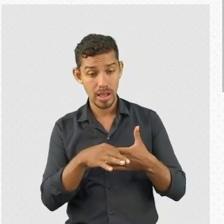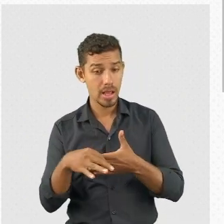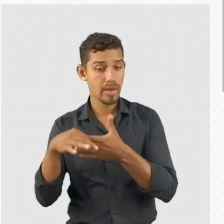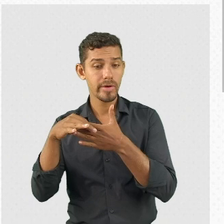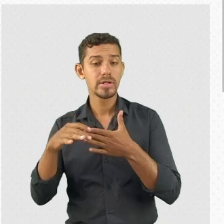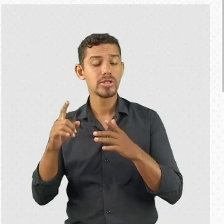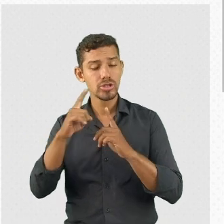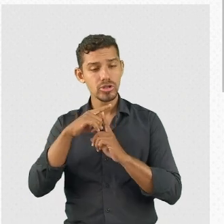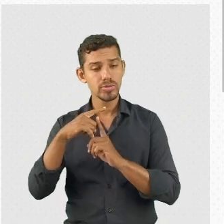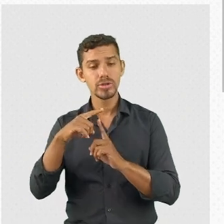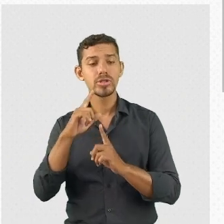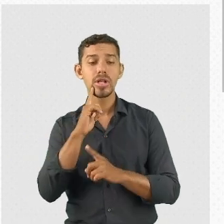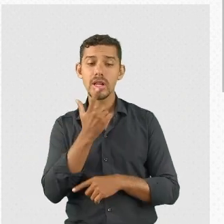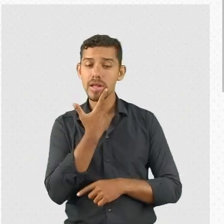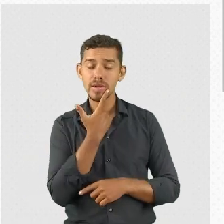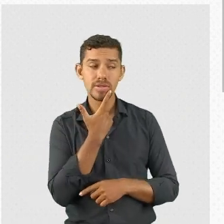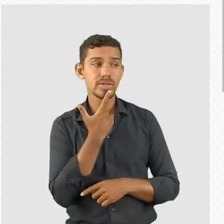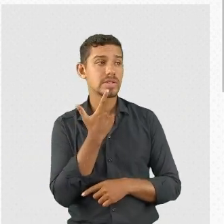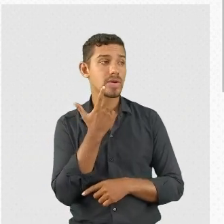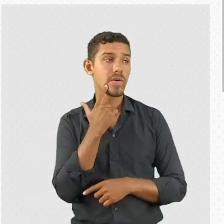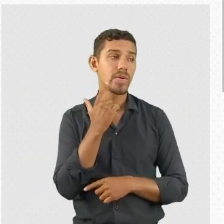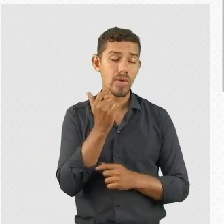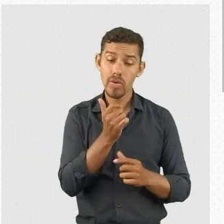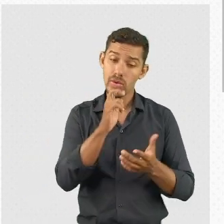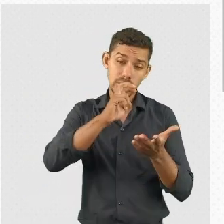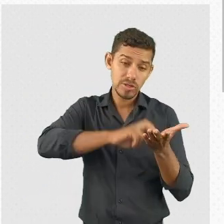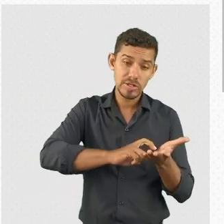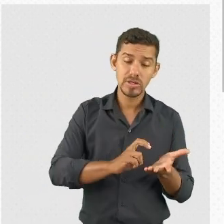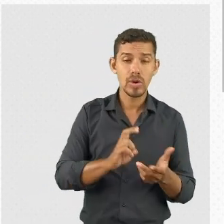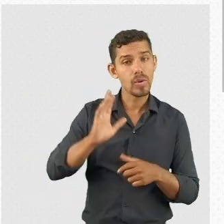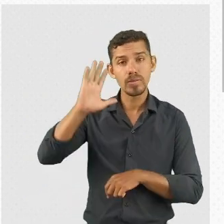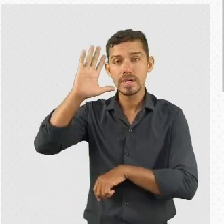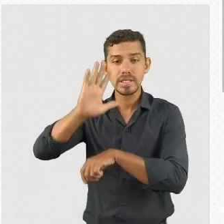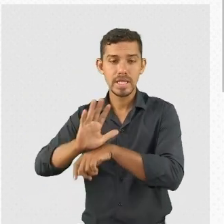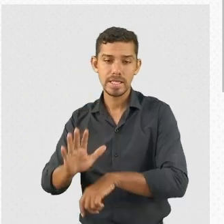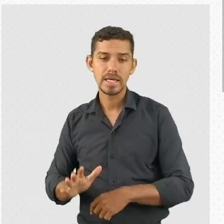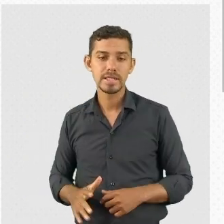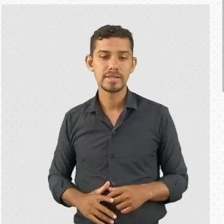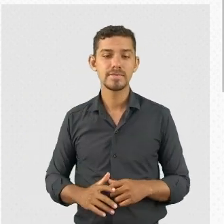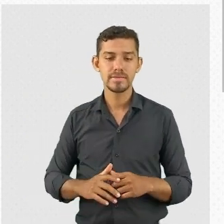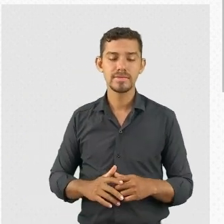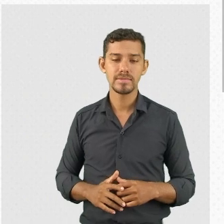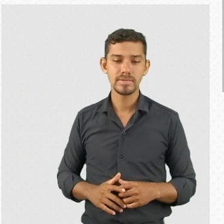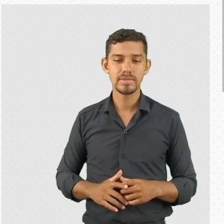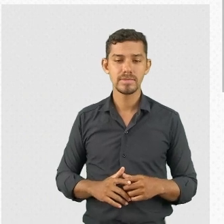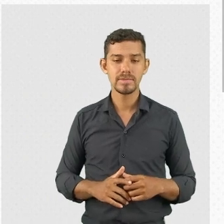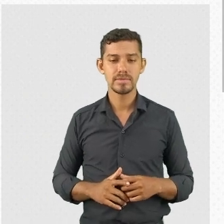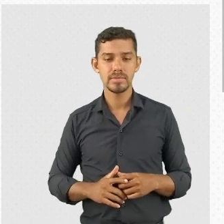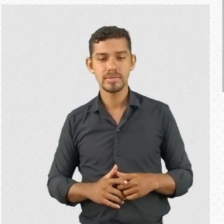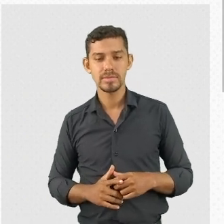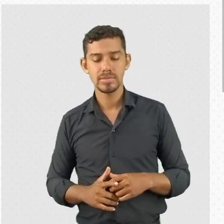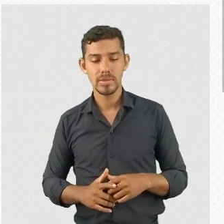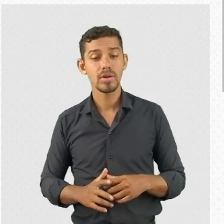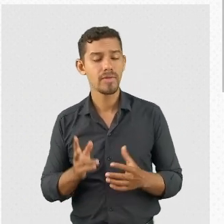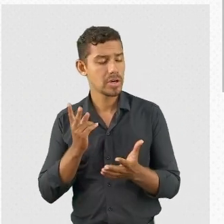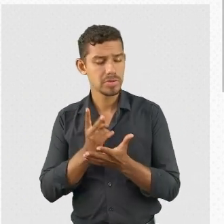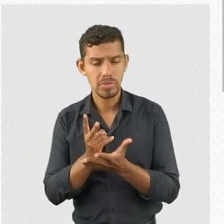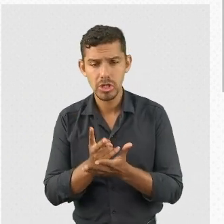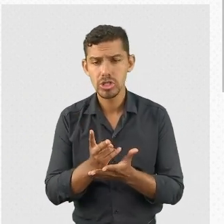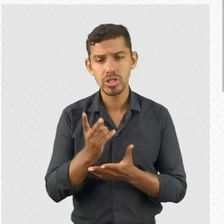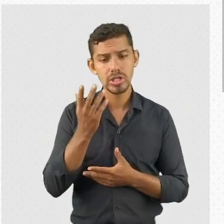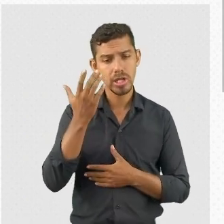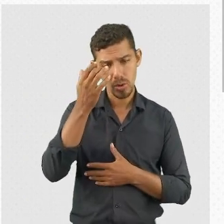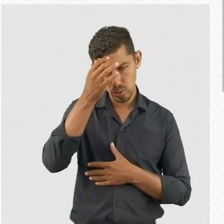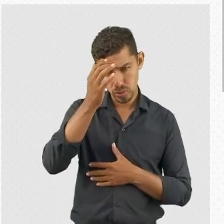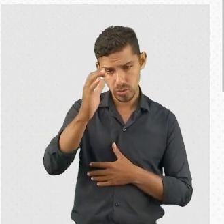esse tipo de lanche ou para a parte da manhã ou para a parte da tarde. Extremamente comum e é um elemento que faz parte da